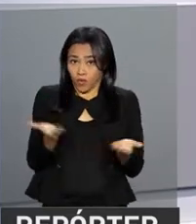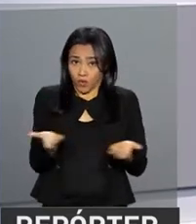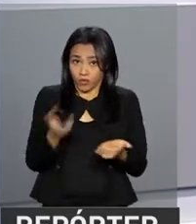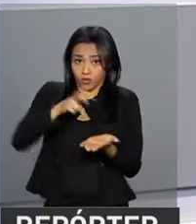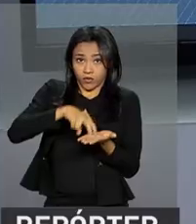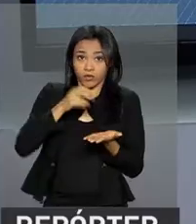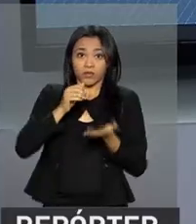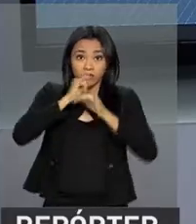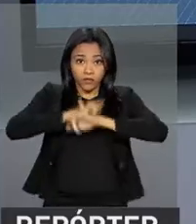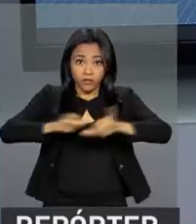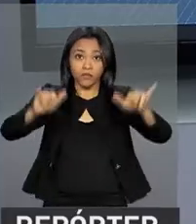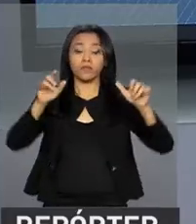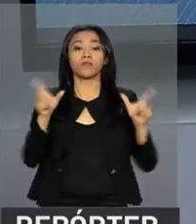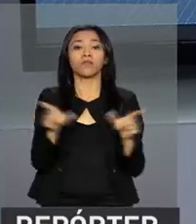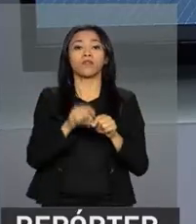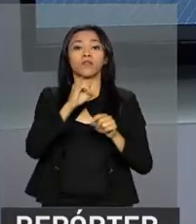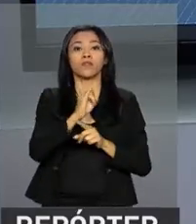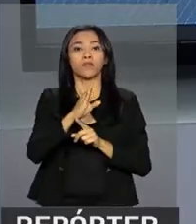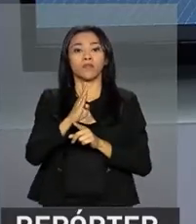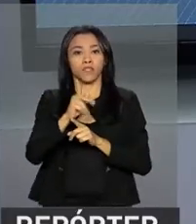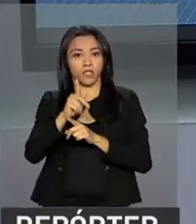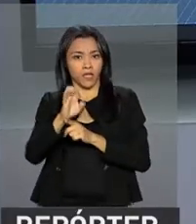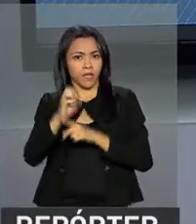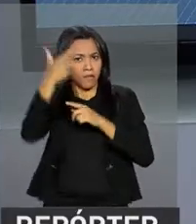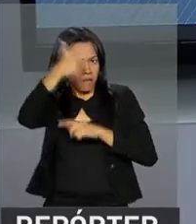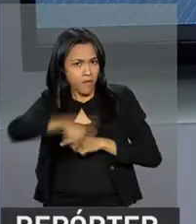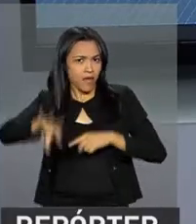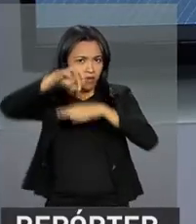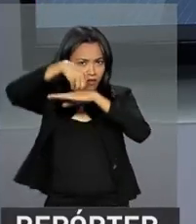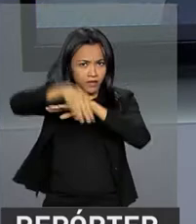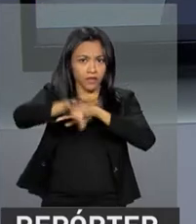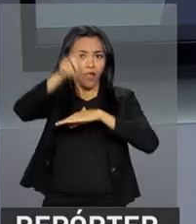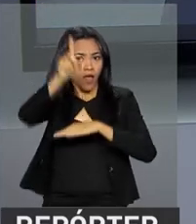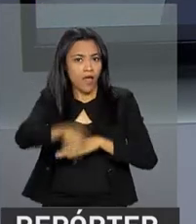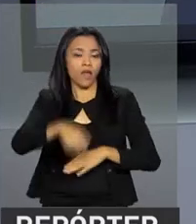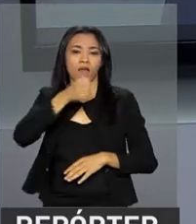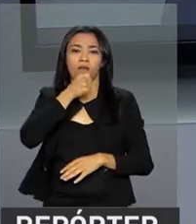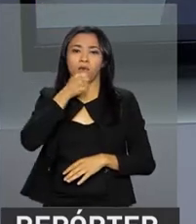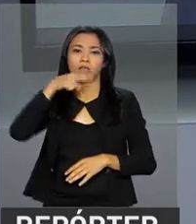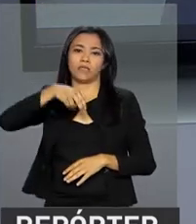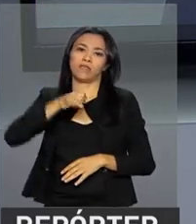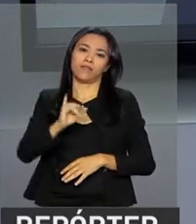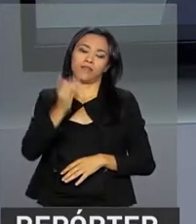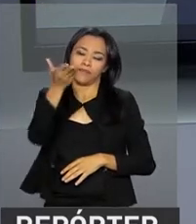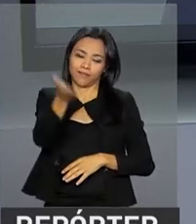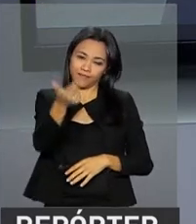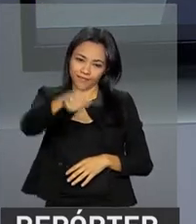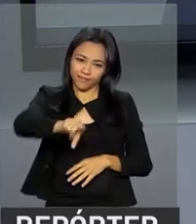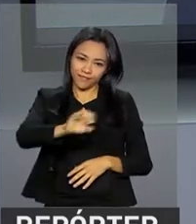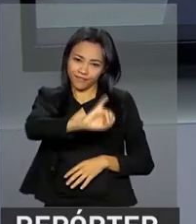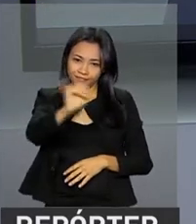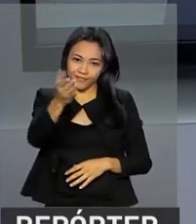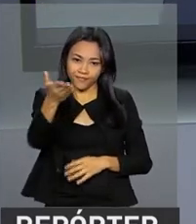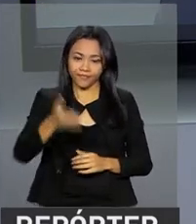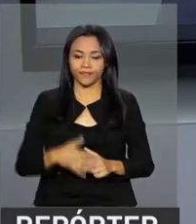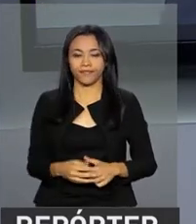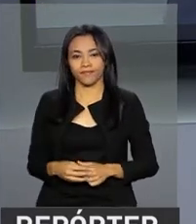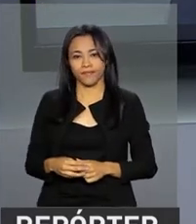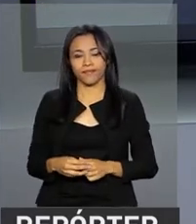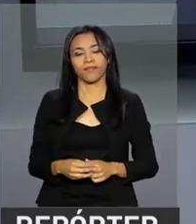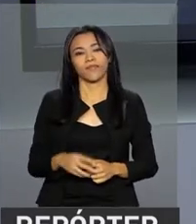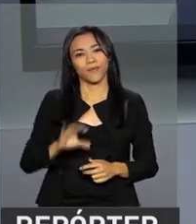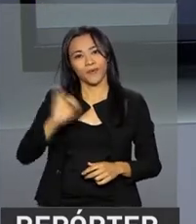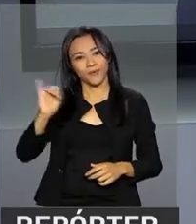veja é quem traz mais informações para a gente é o repórter nem pereira rolar novamente nem a